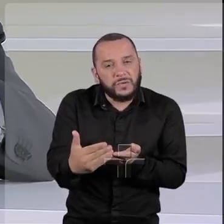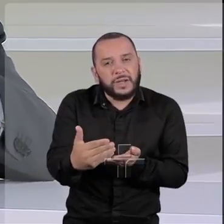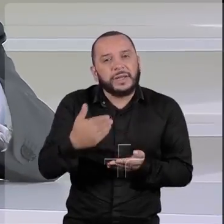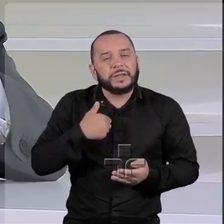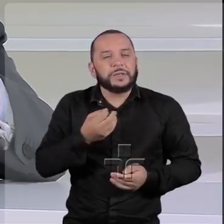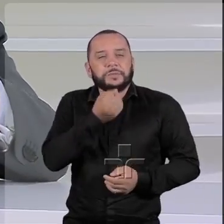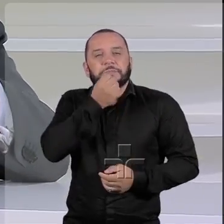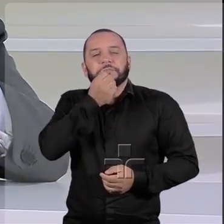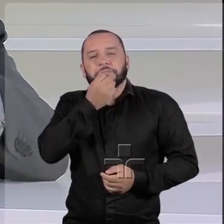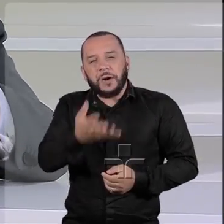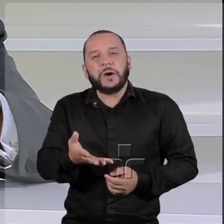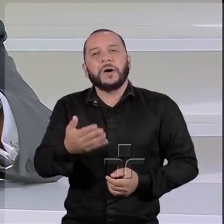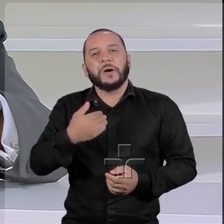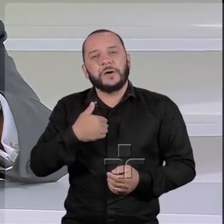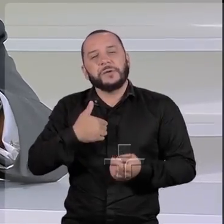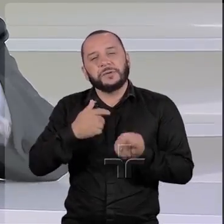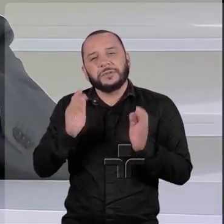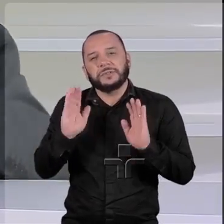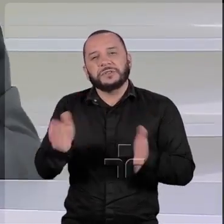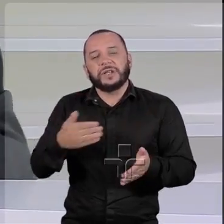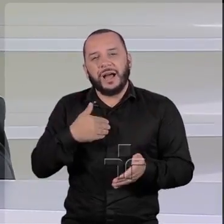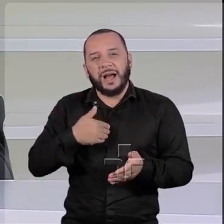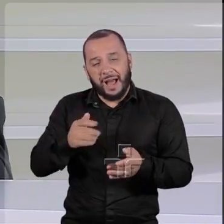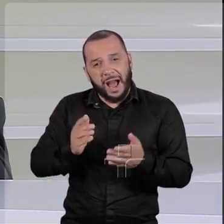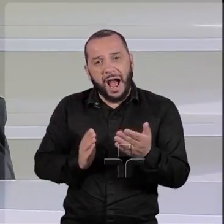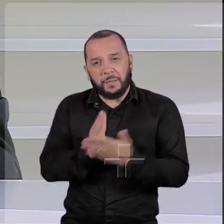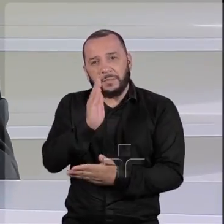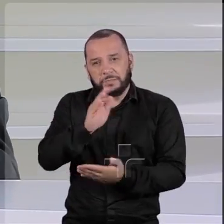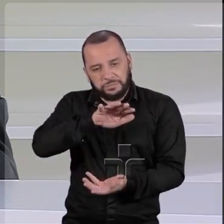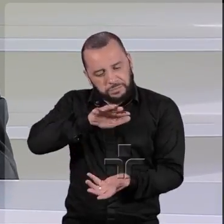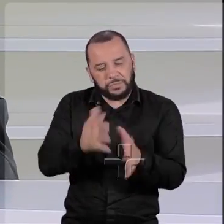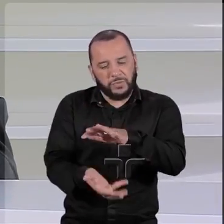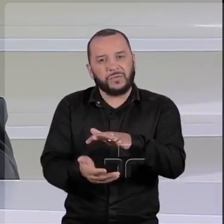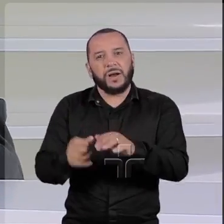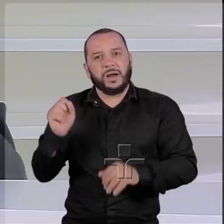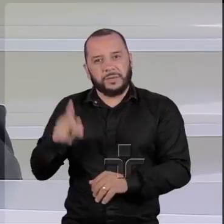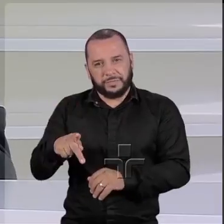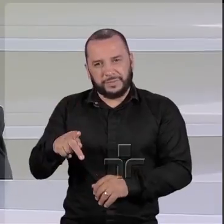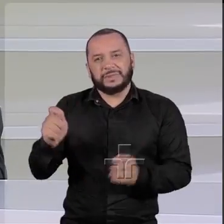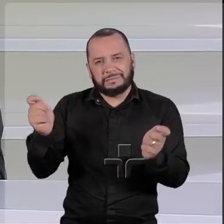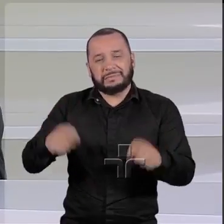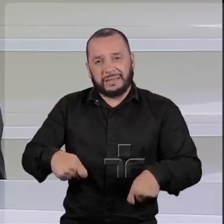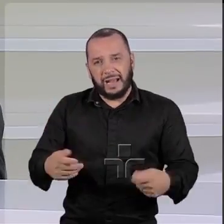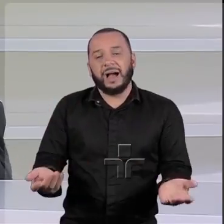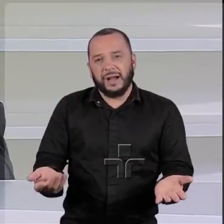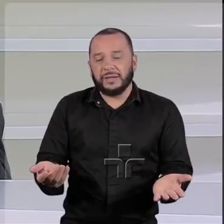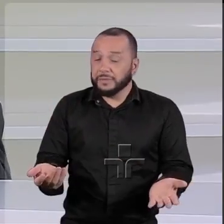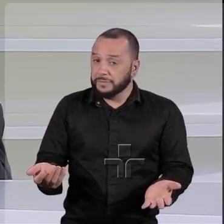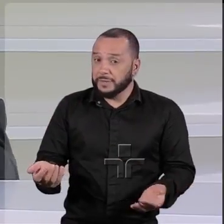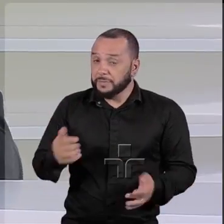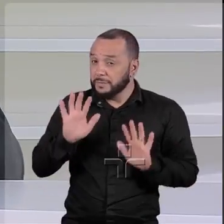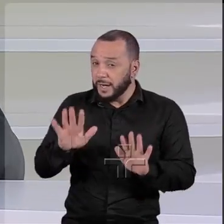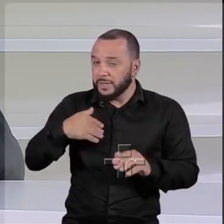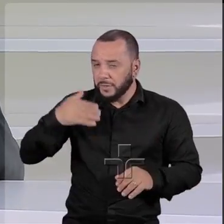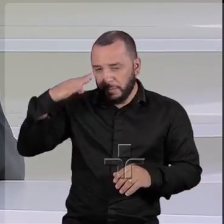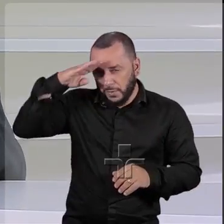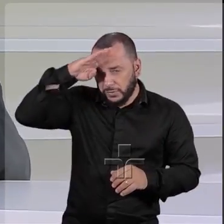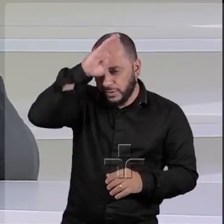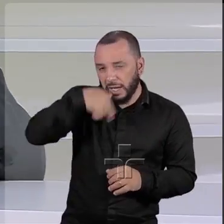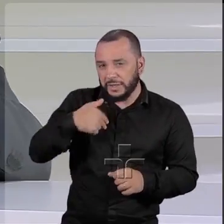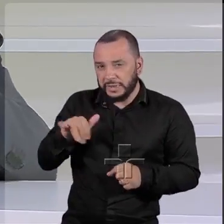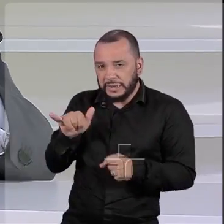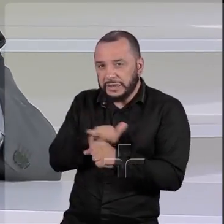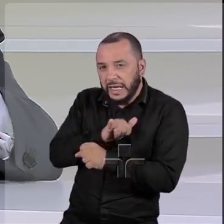mais ousadas conseguem aprovação. Claro, o presidente Bolsonaro, a meu ver, não tem uma estratégia adequada para lidar